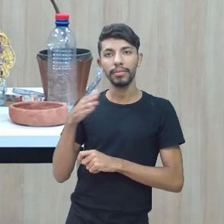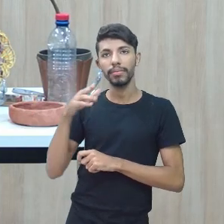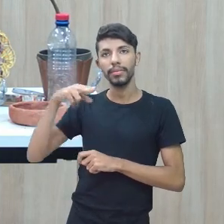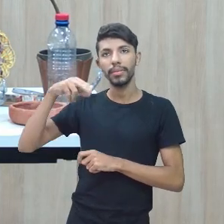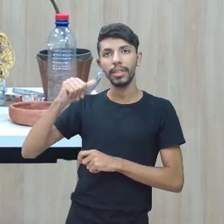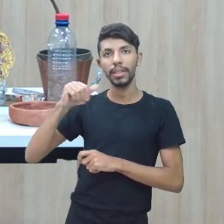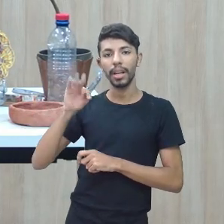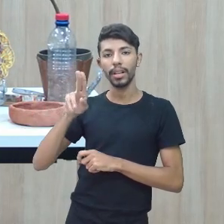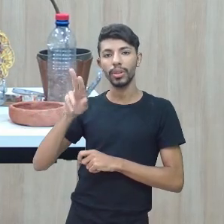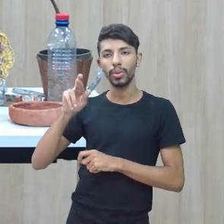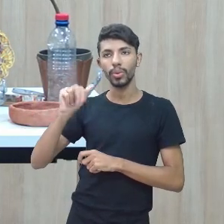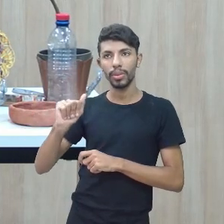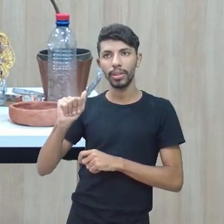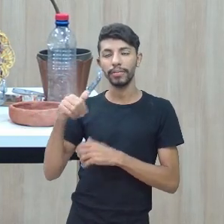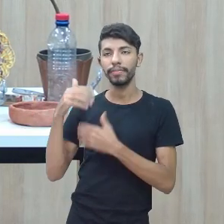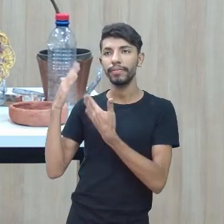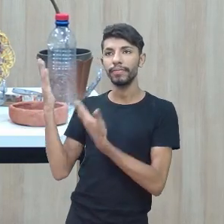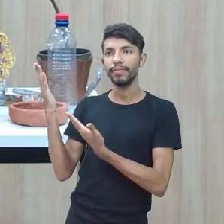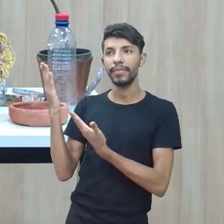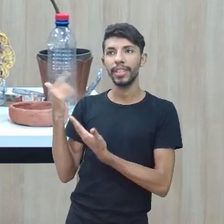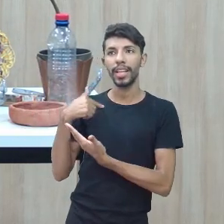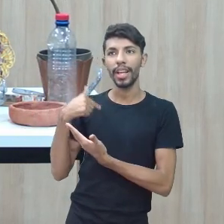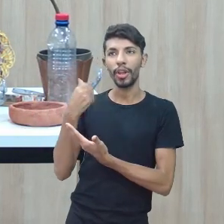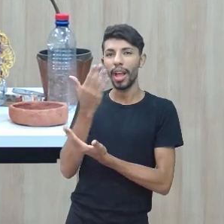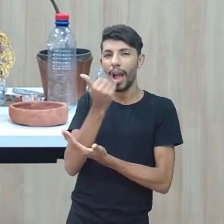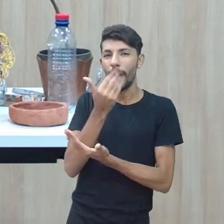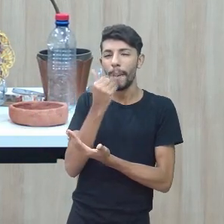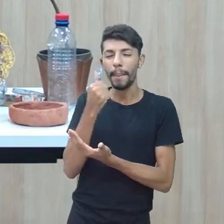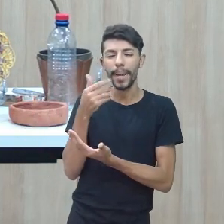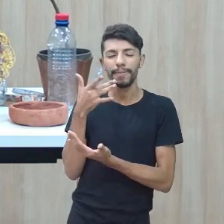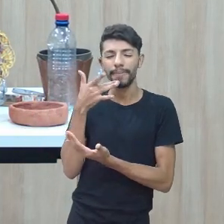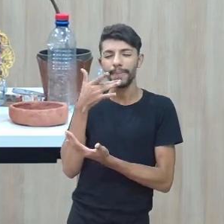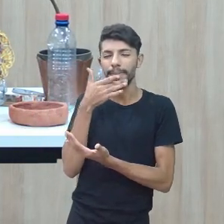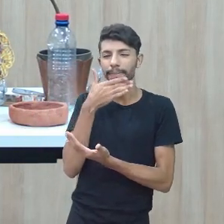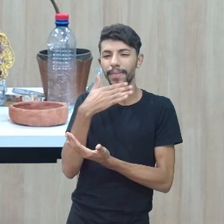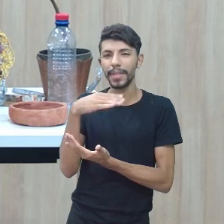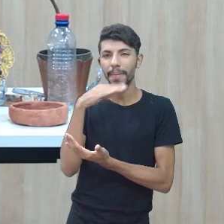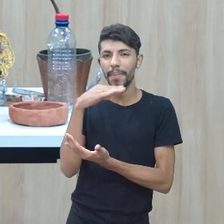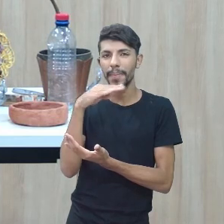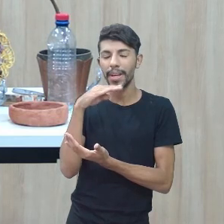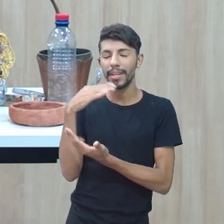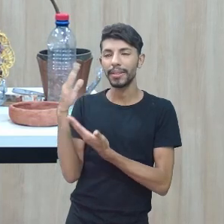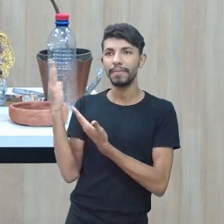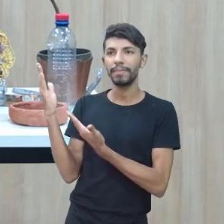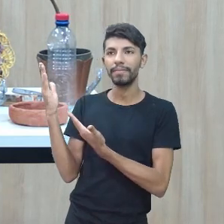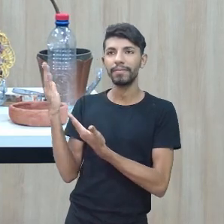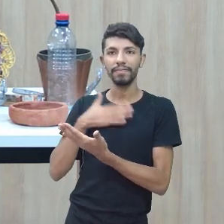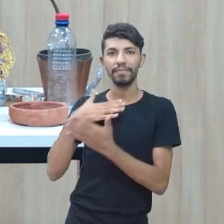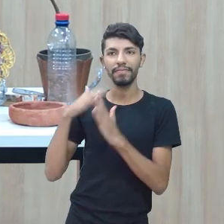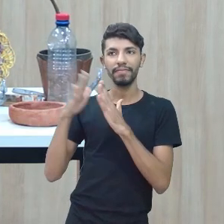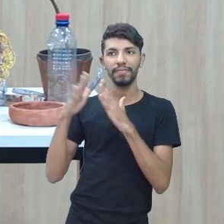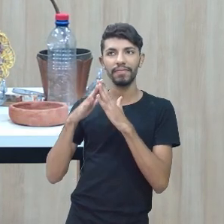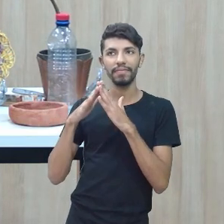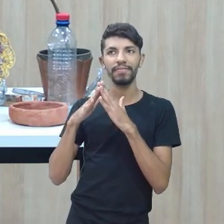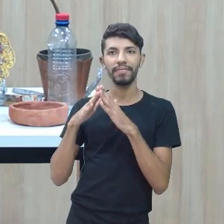eu estava saboreando essa deliciosa manga no quintal lá da minha casa. E aí,